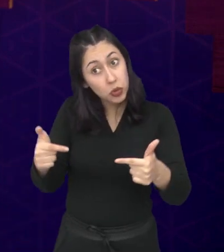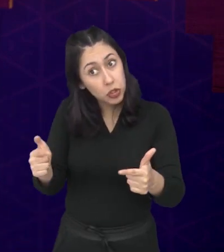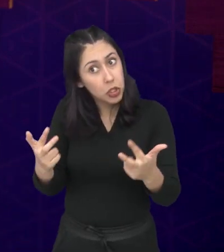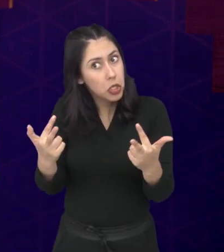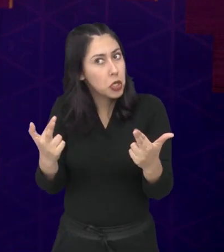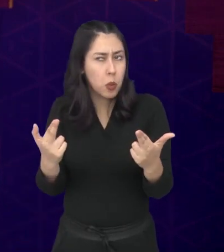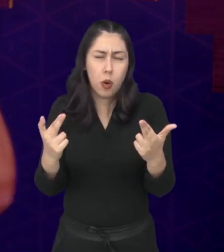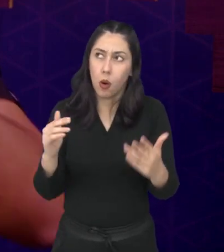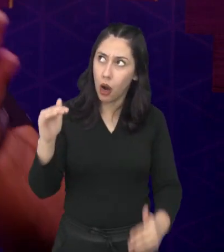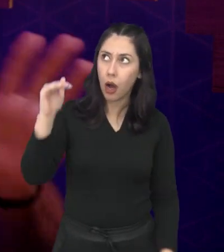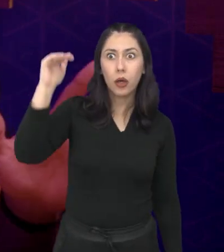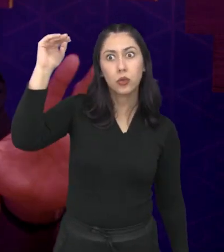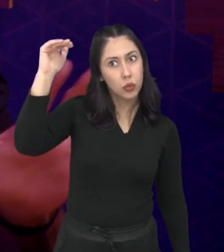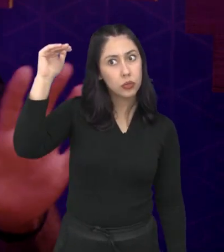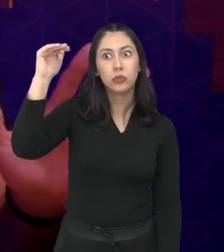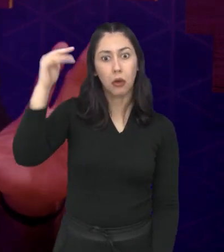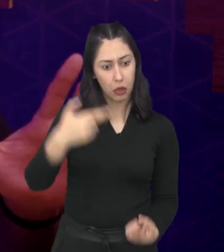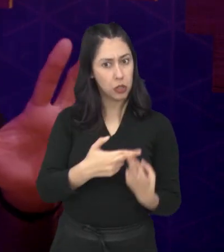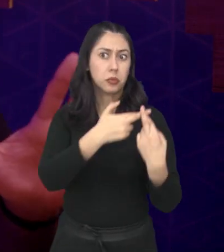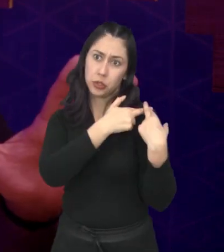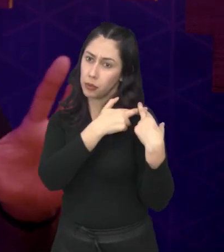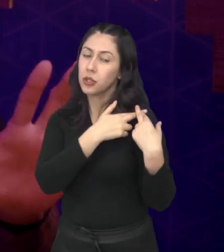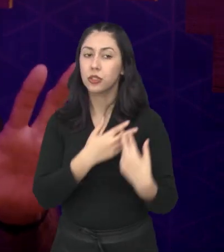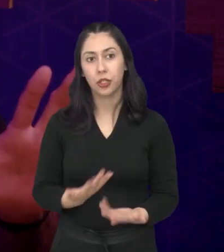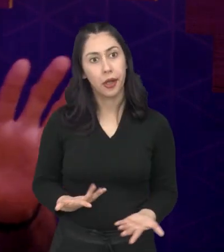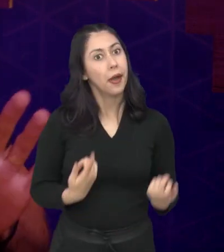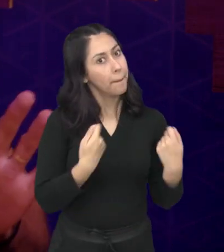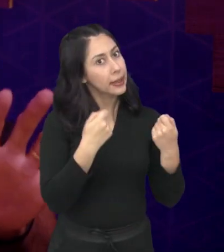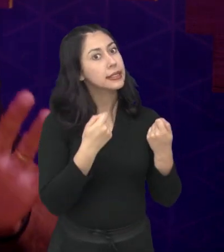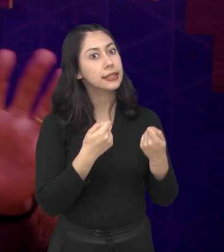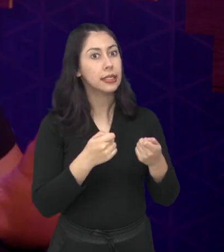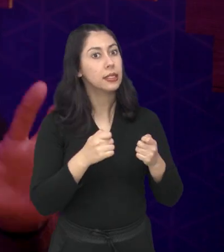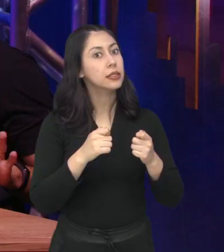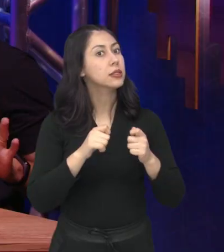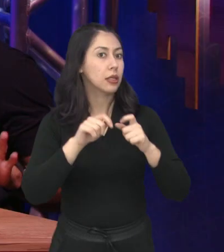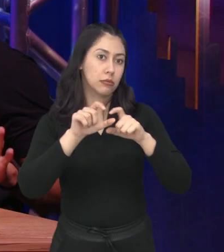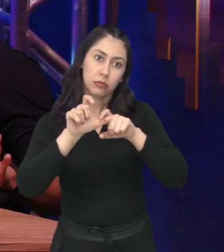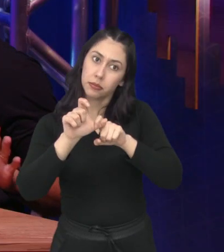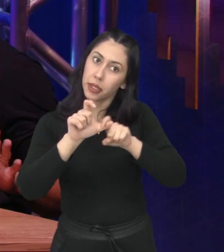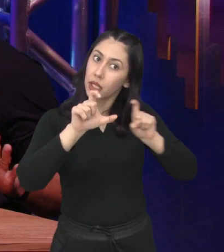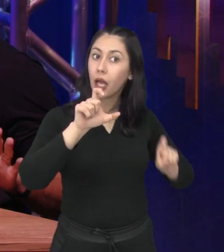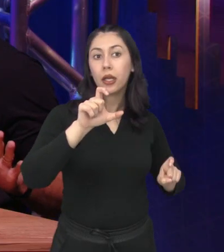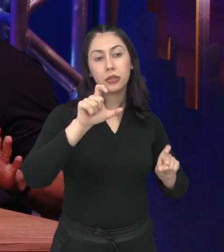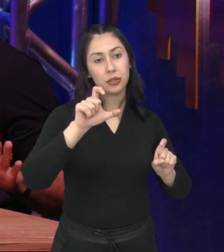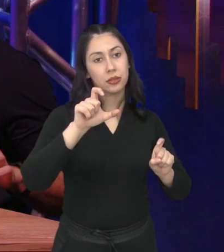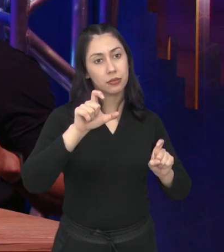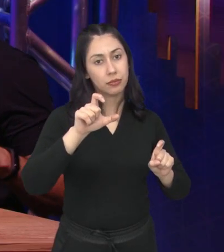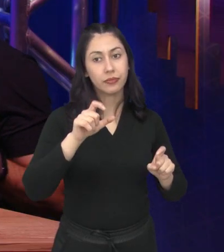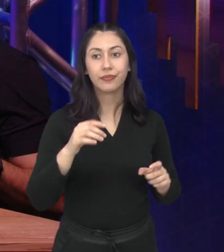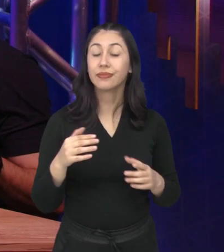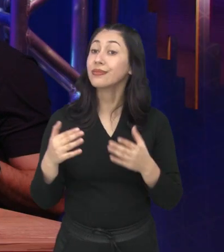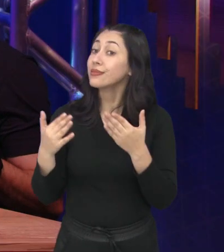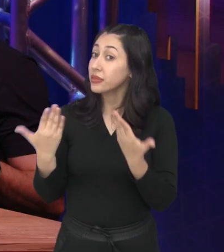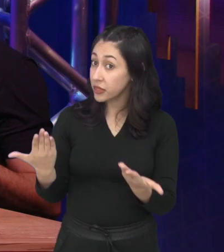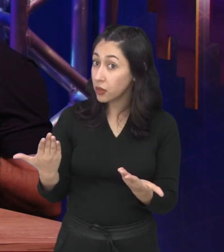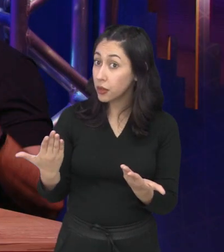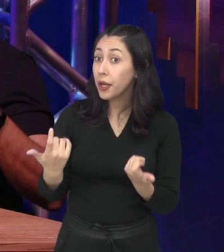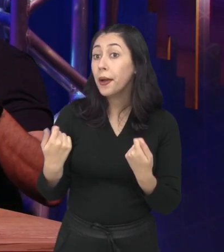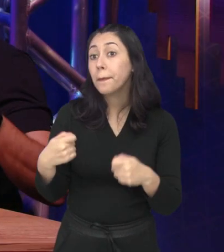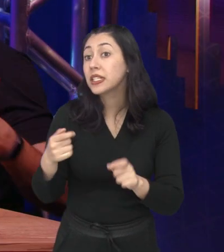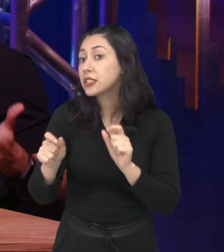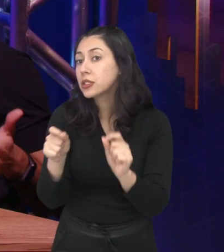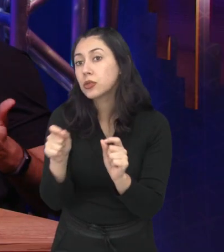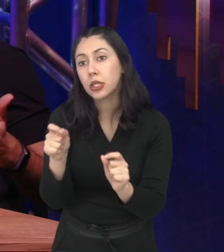dessa forma aqui também, como se você já morasse sozinho. Ter sua independência, Porque né? um Pagar adulto suas precisa contas. ser independente. Uhum. Que é a